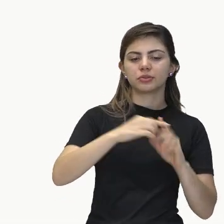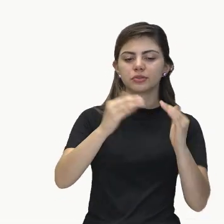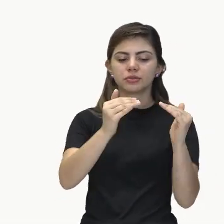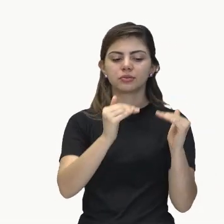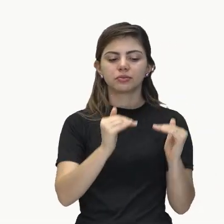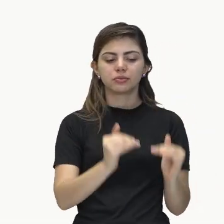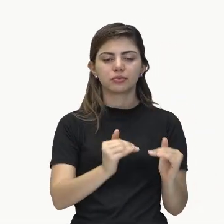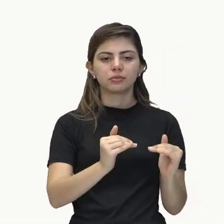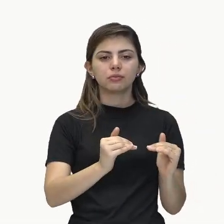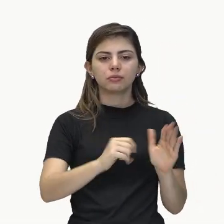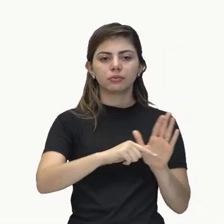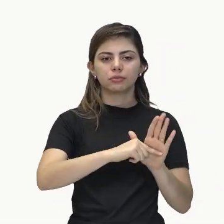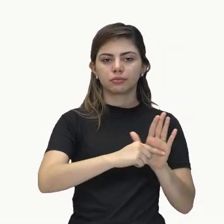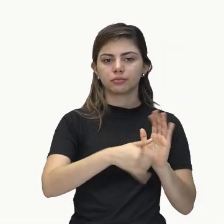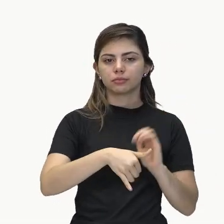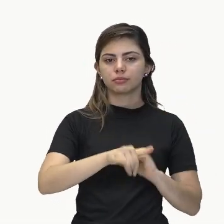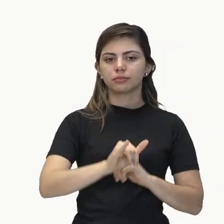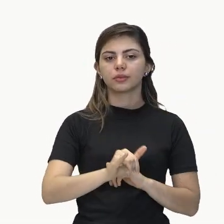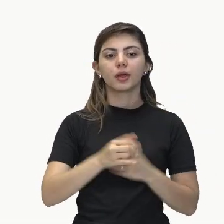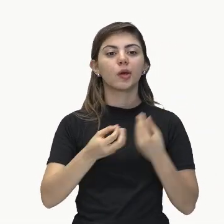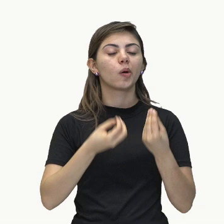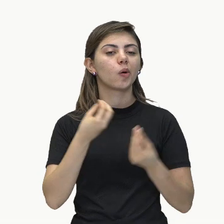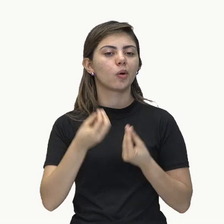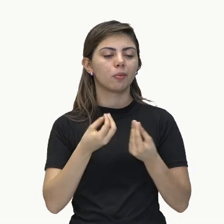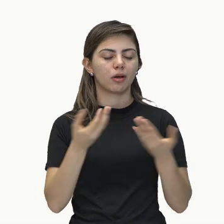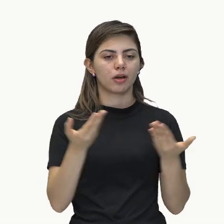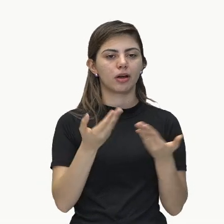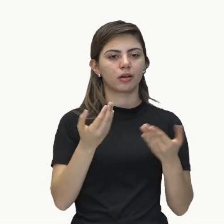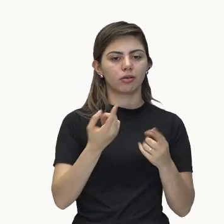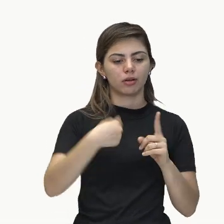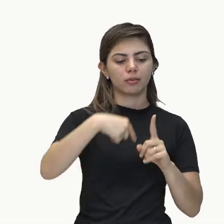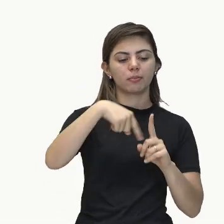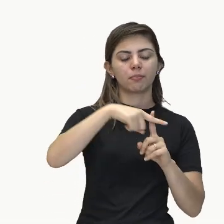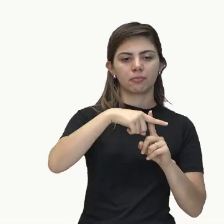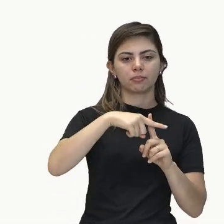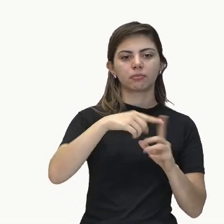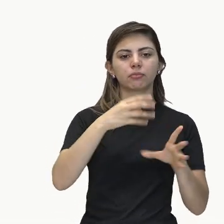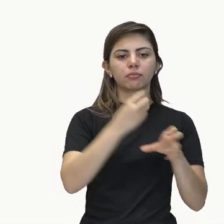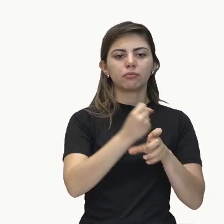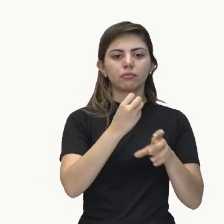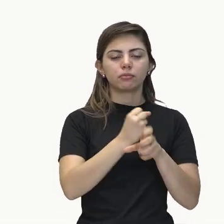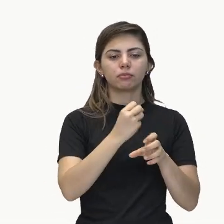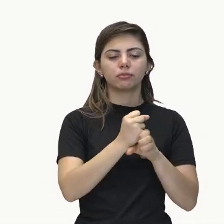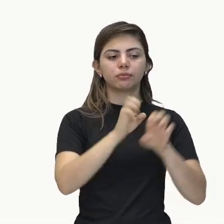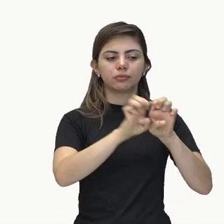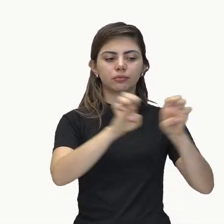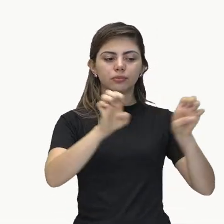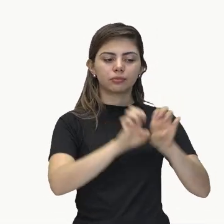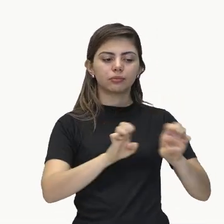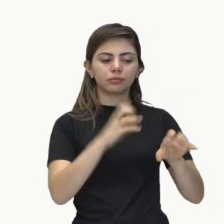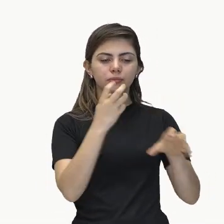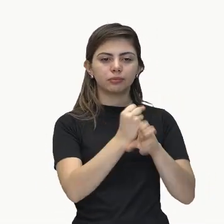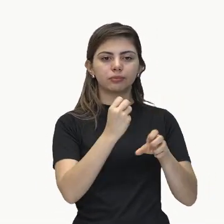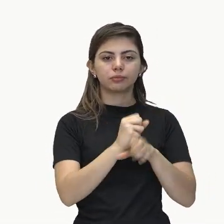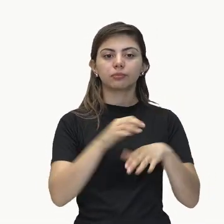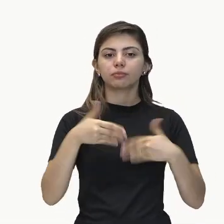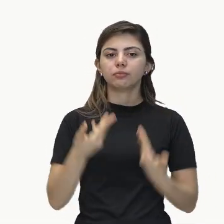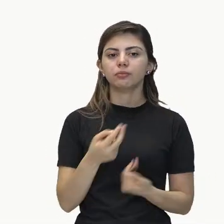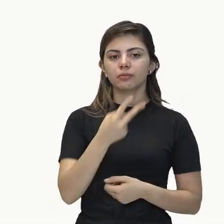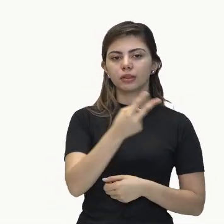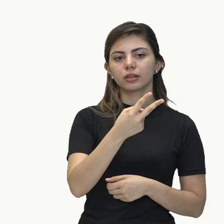negativo. Então, eu vou somar as minhas duas equações. Então,